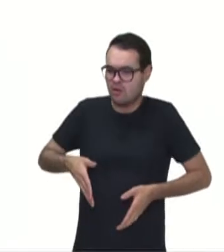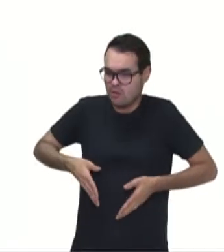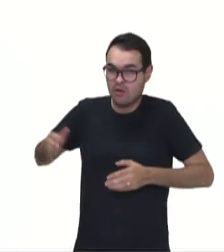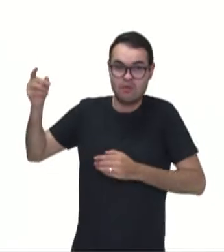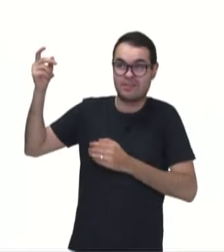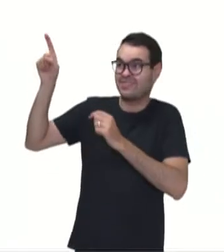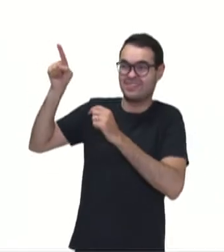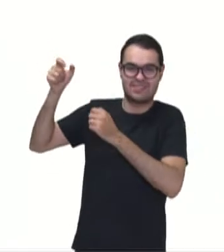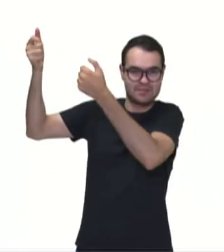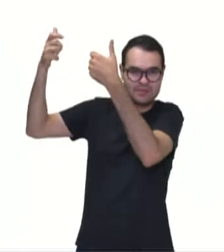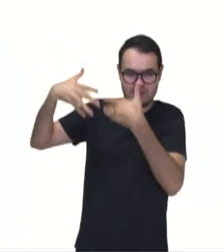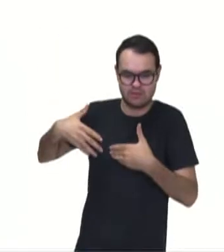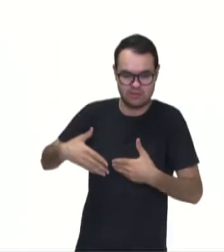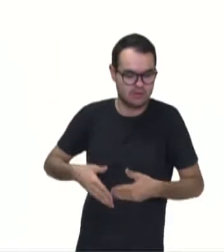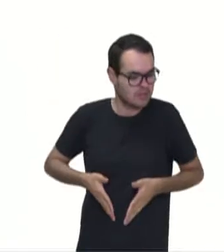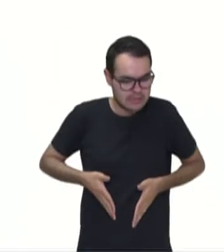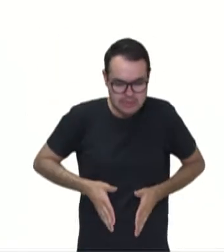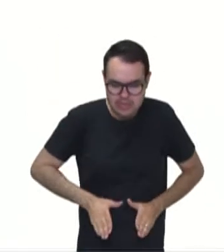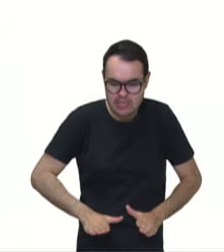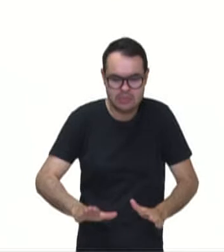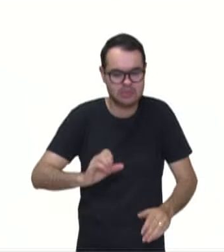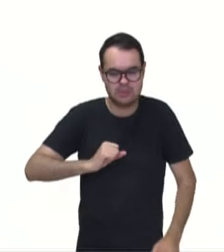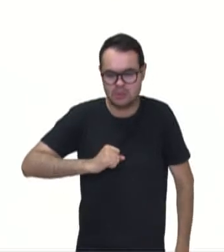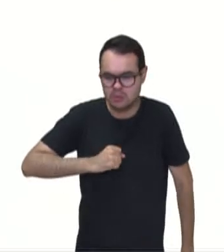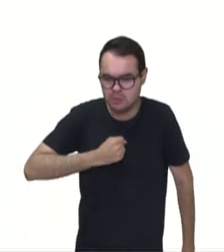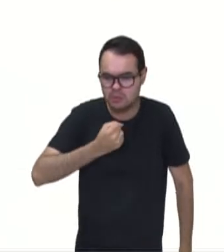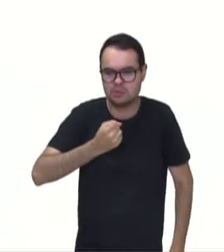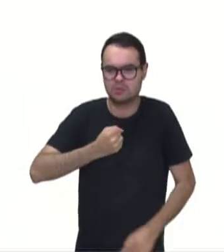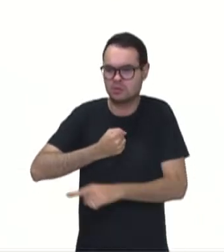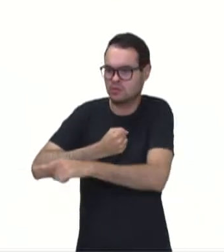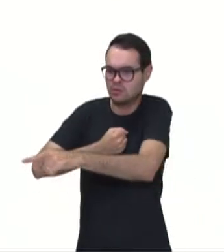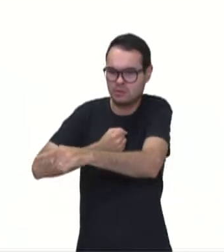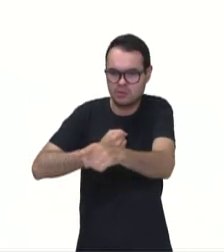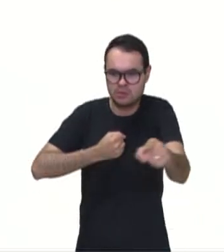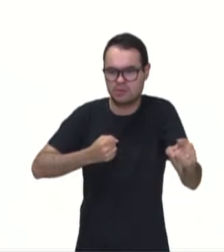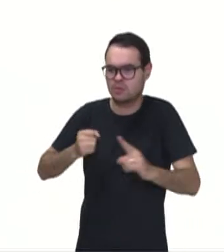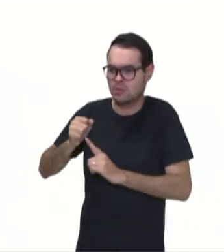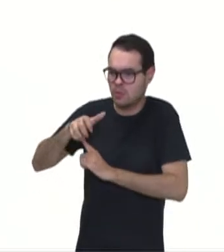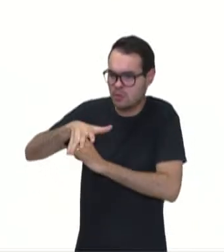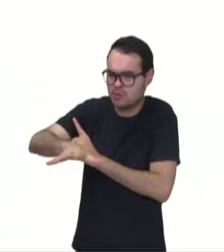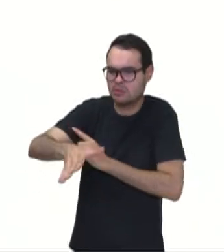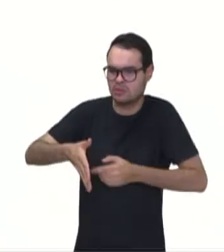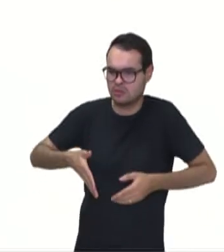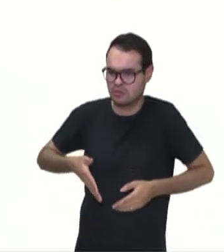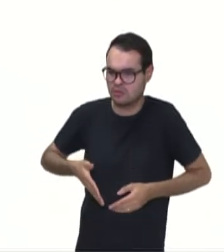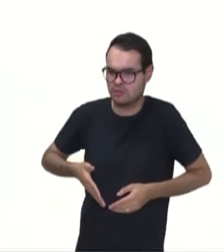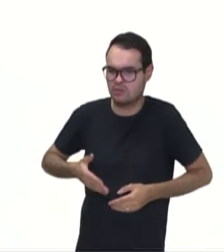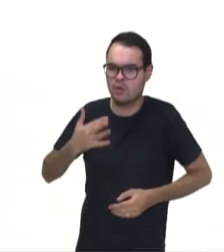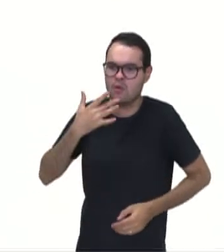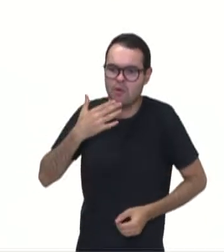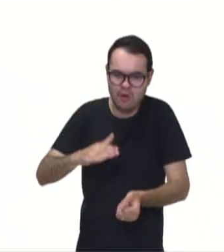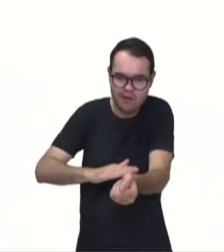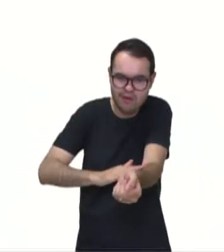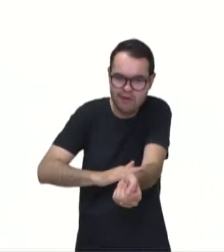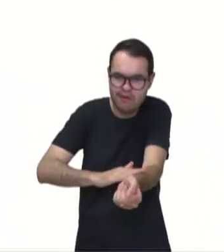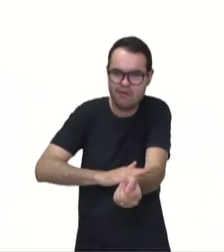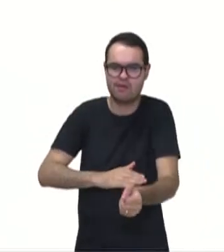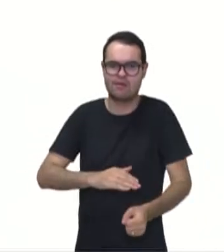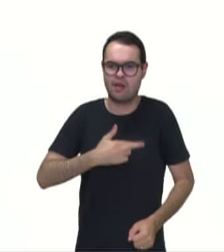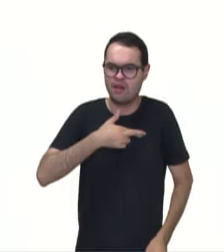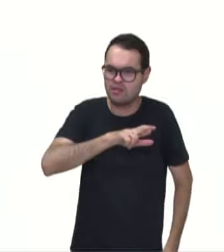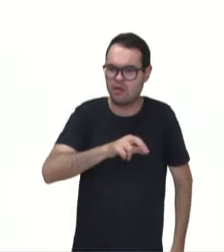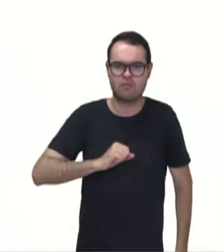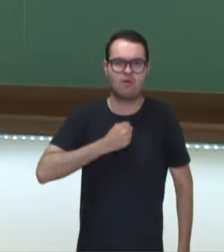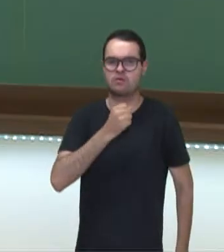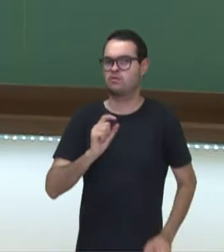pessoa pela sua cor, origem ou religião. No quadro seguinte, nós temos a continuação desse enunciado